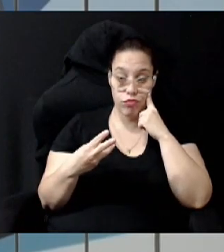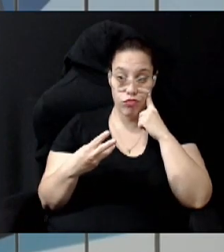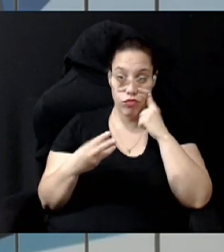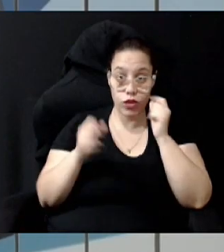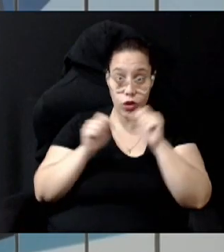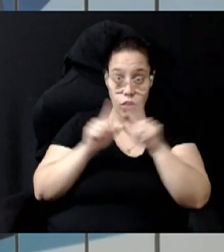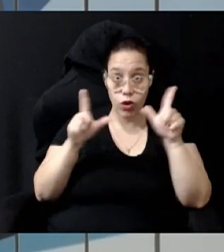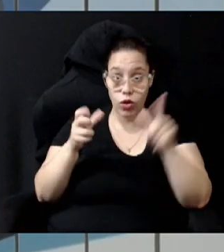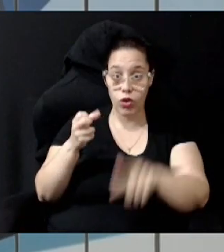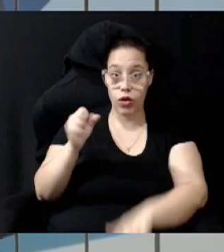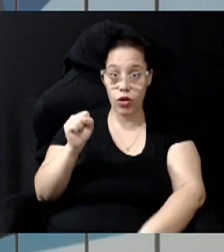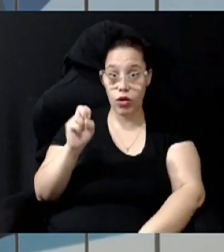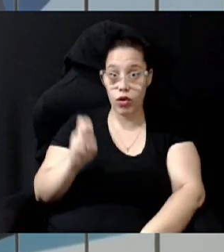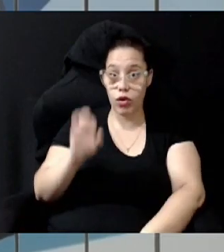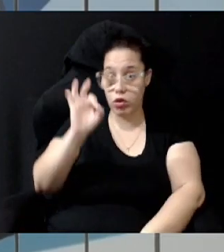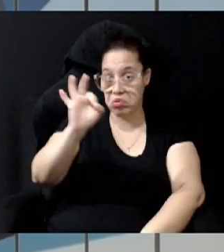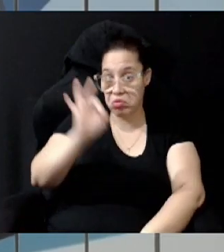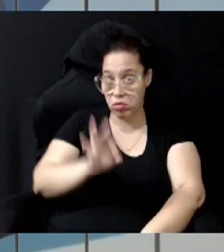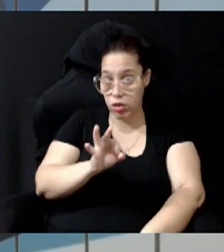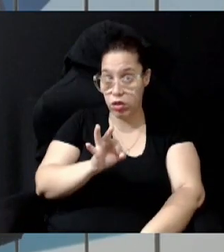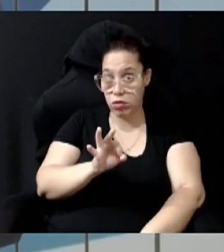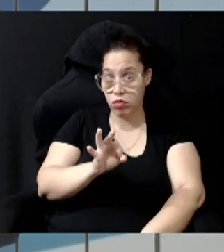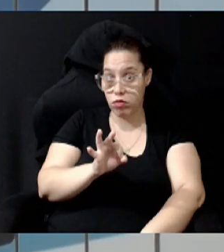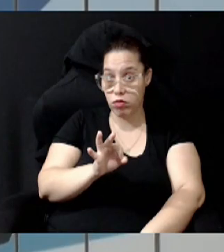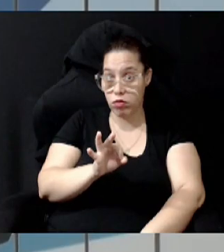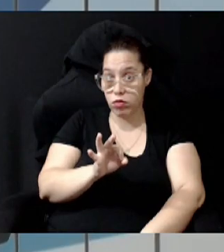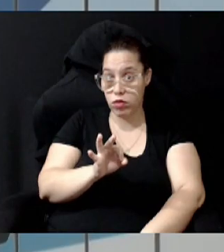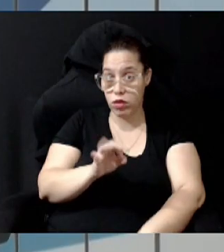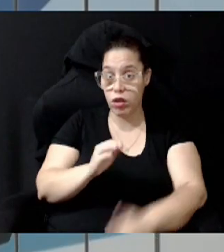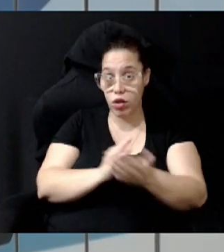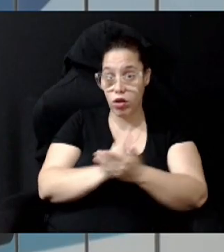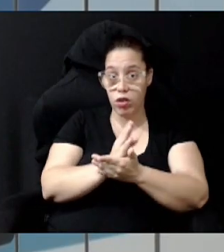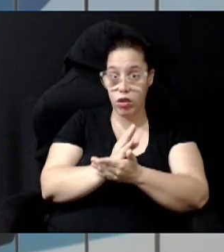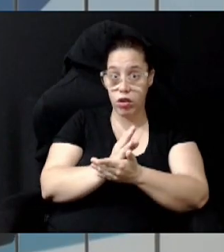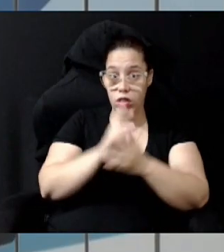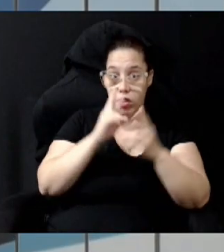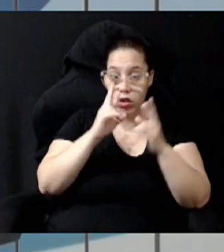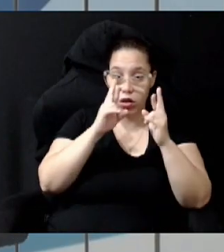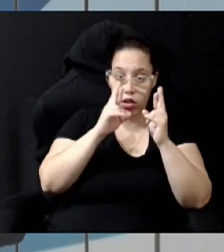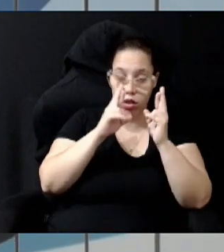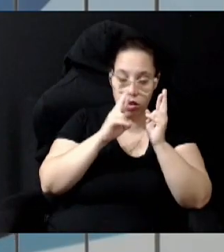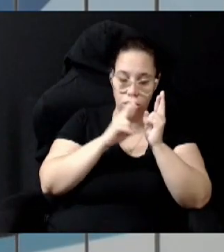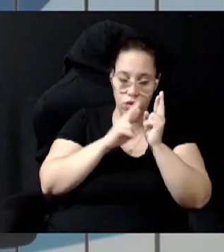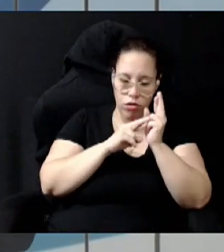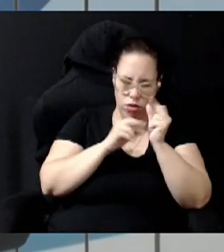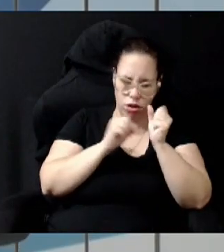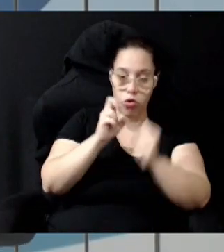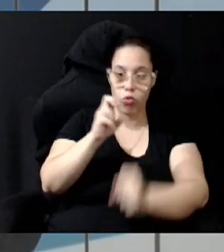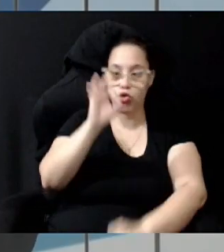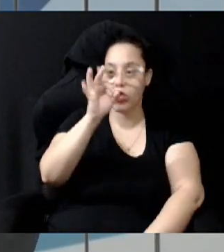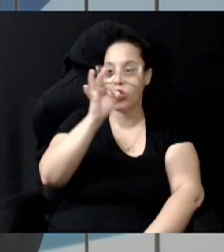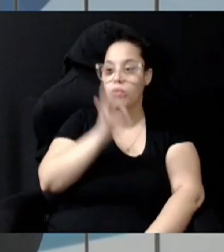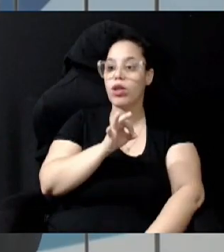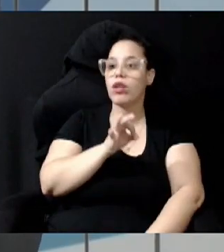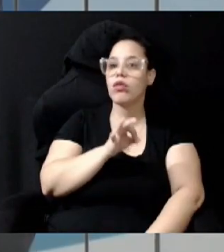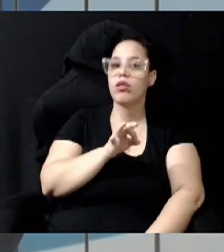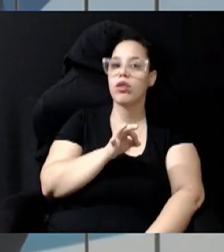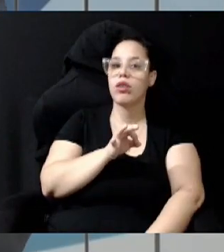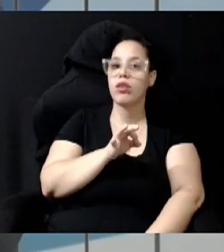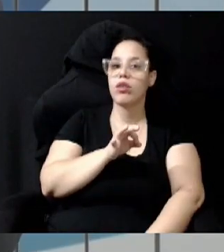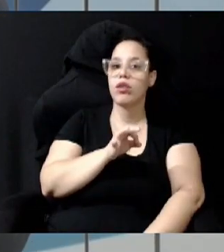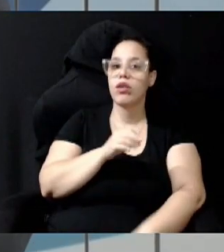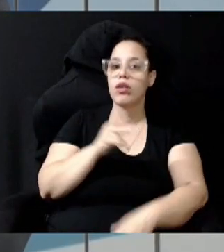85% de aprovação, dorme com 5% de aprovação. O fenômeno, a opinião pública é muito